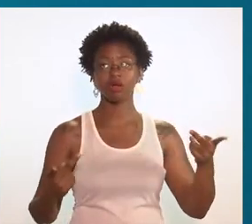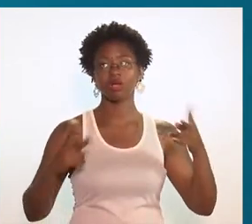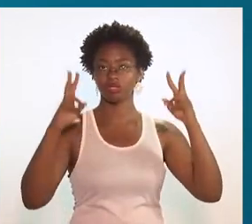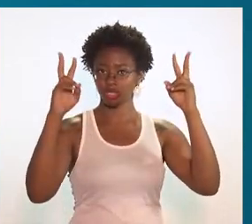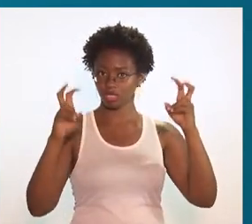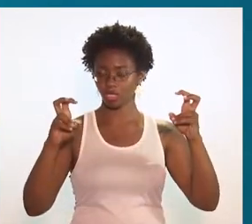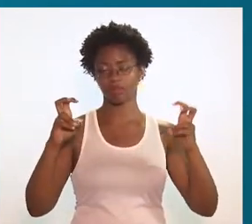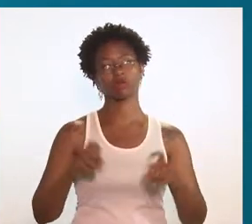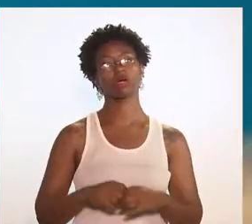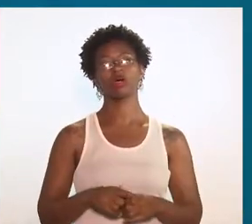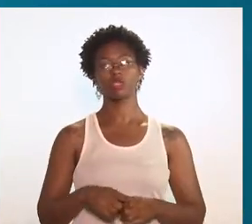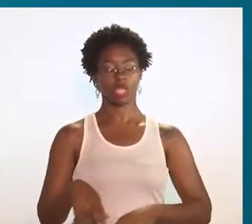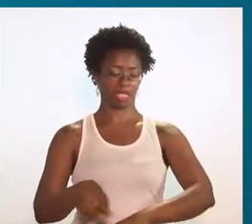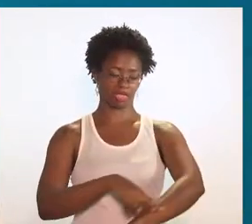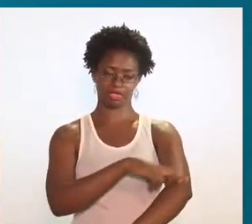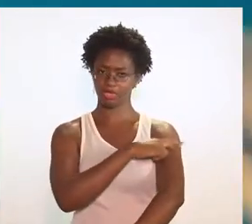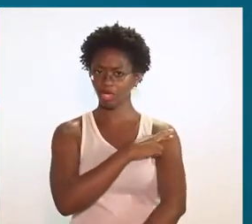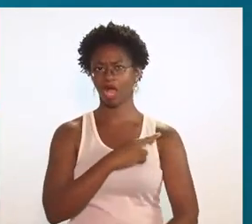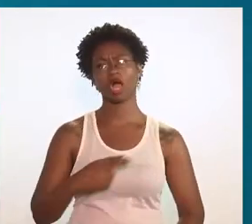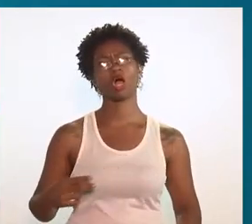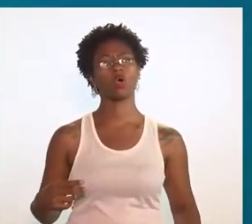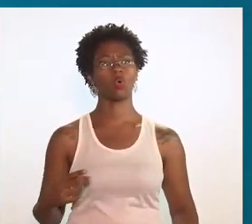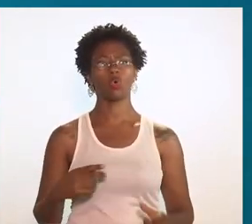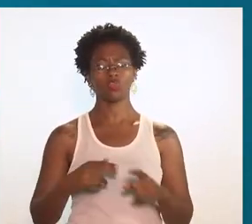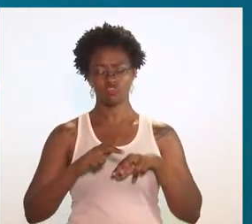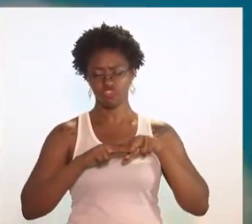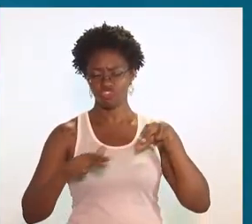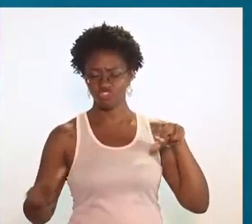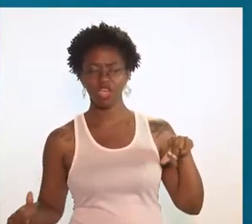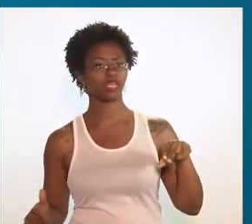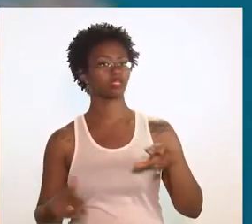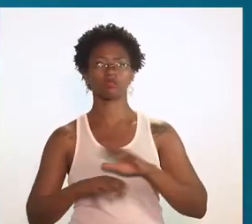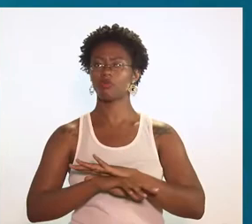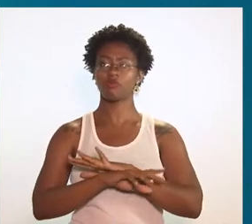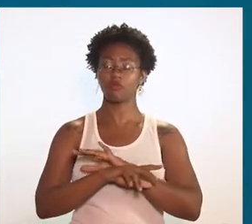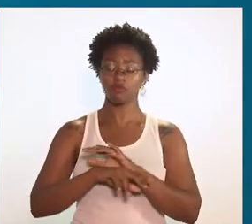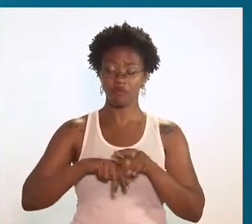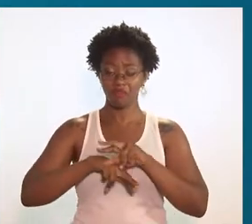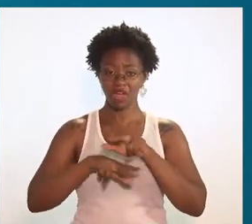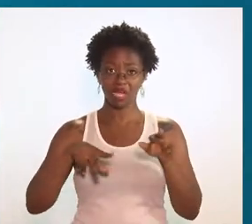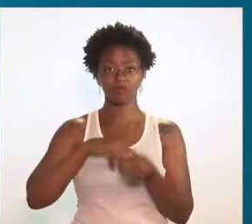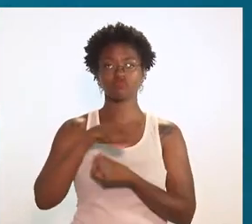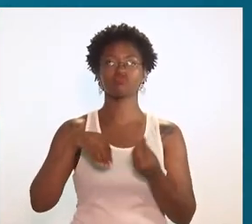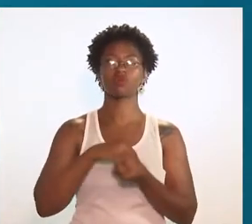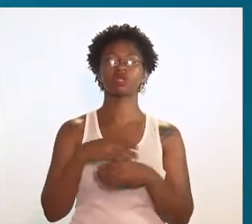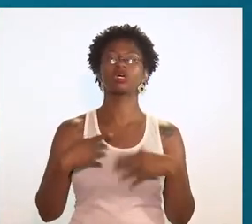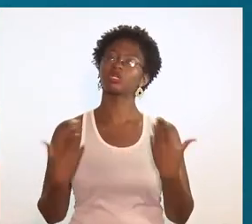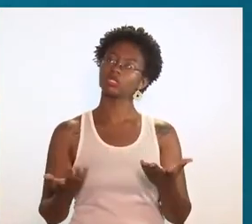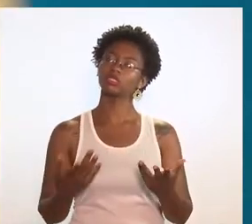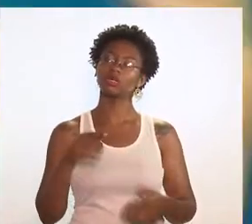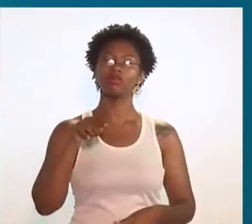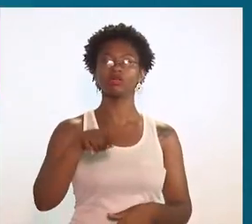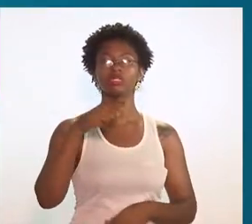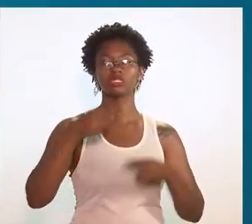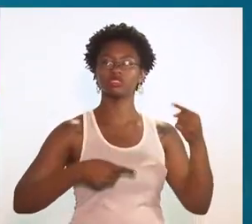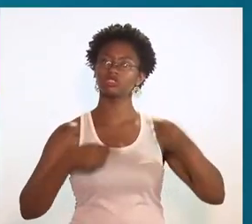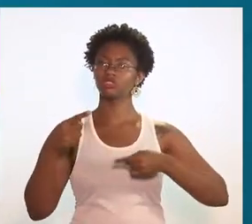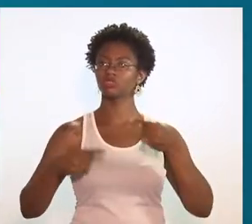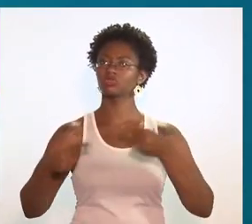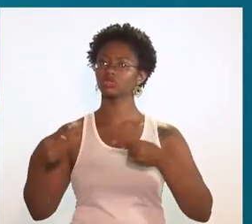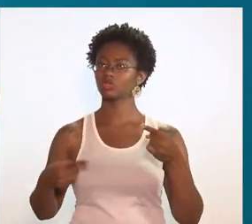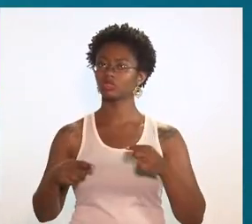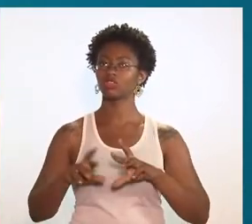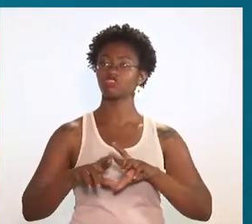diversidade, seja a diversidade racial, diversidade de gênero, diversidade de orientação sexual, etc. E aí, no bojo dessa